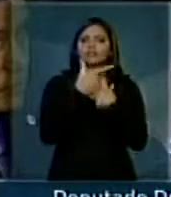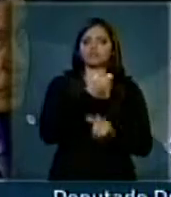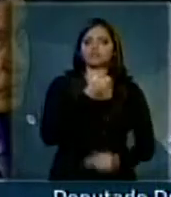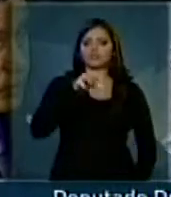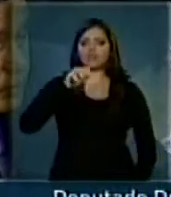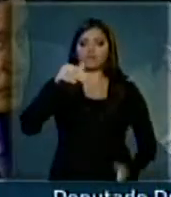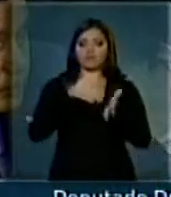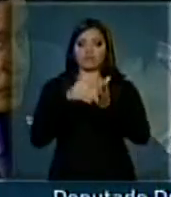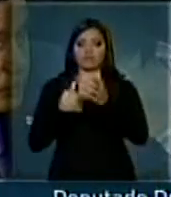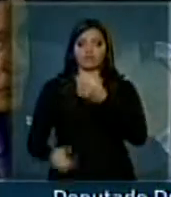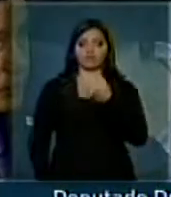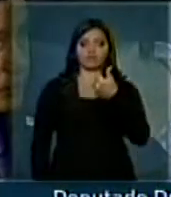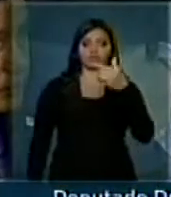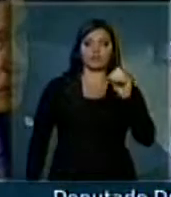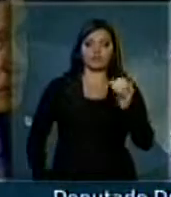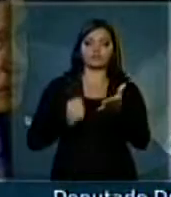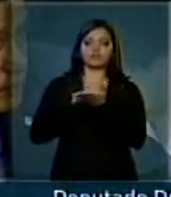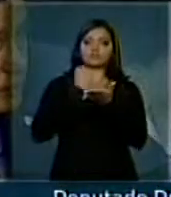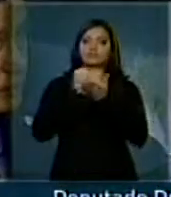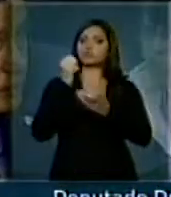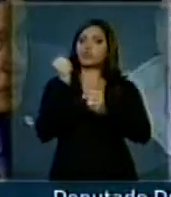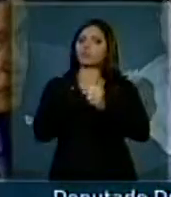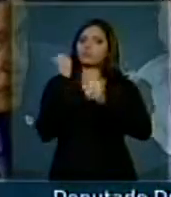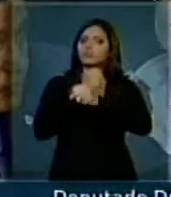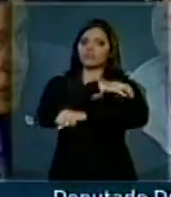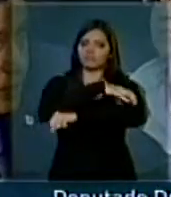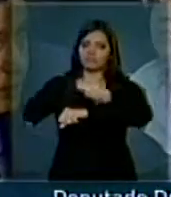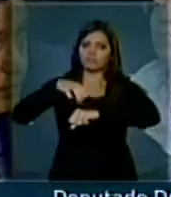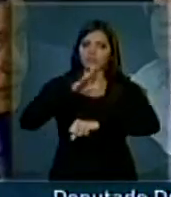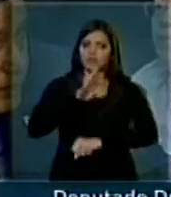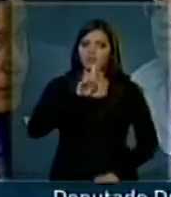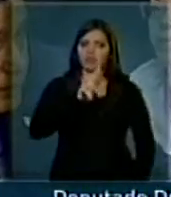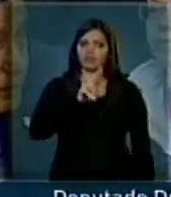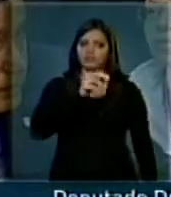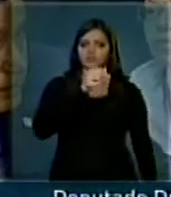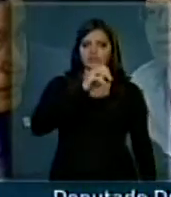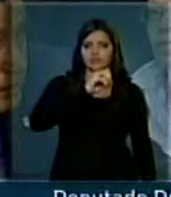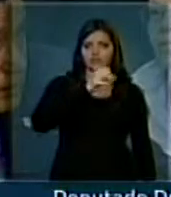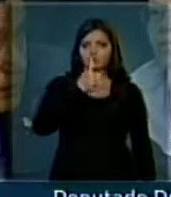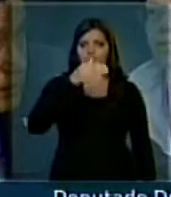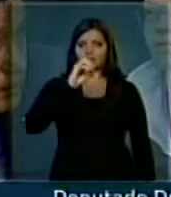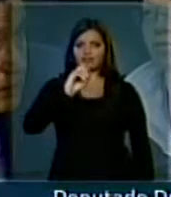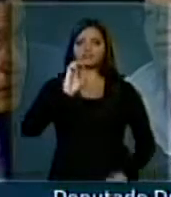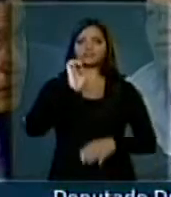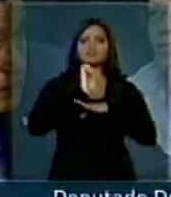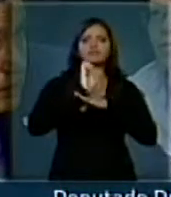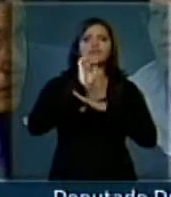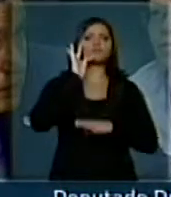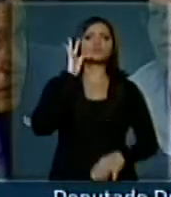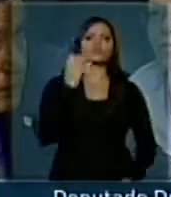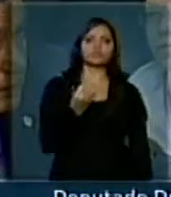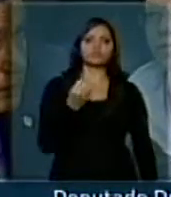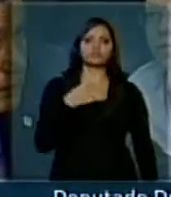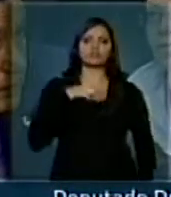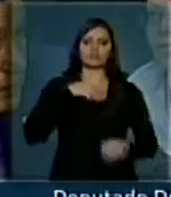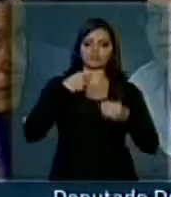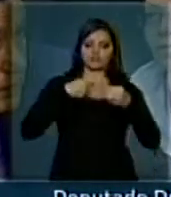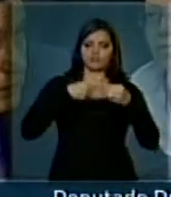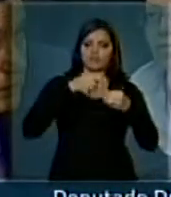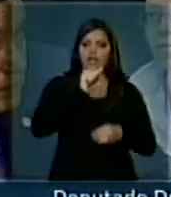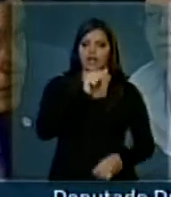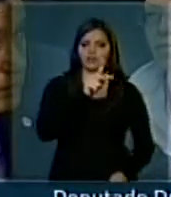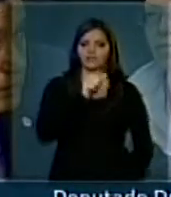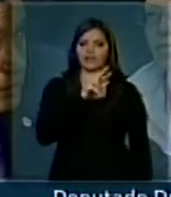2009-2010, do contrato de construção e pavimentação da BR-010, no Tocantins, no trecho Aparecida do Rio